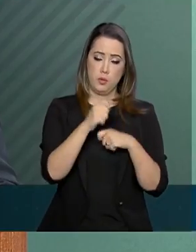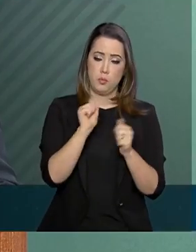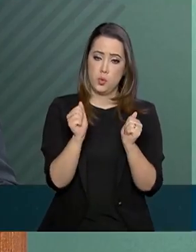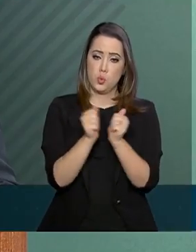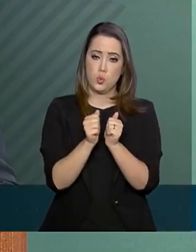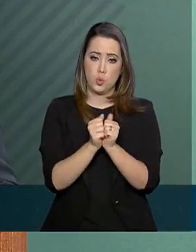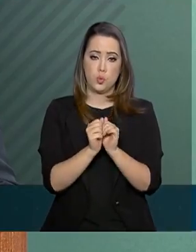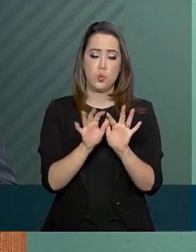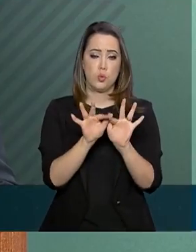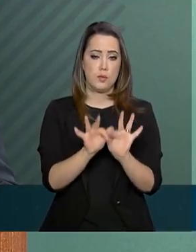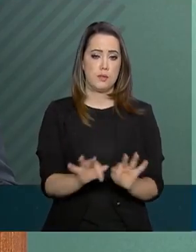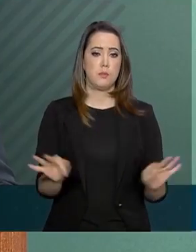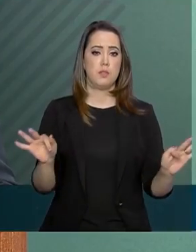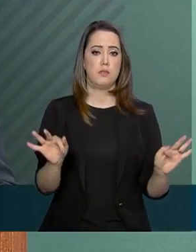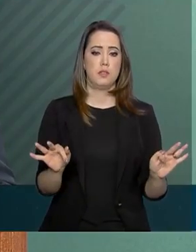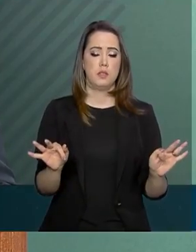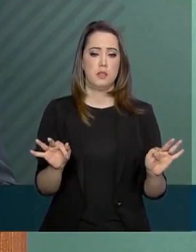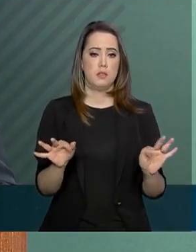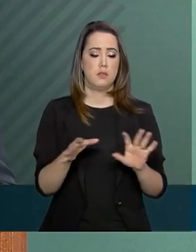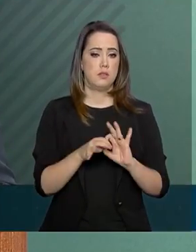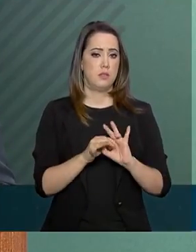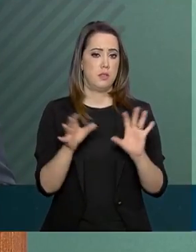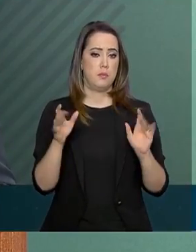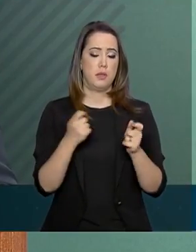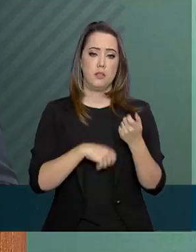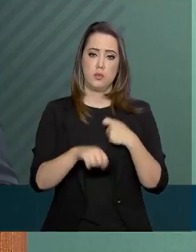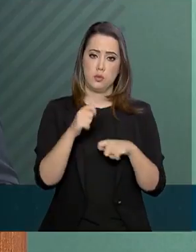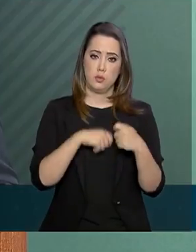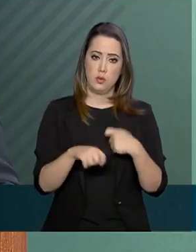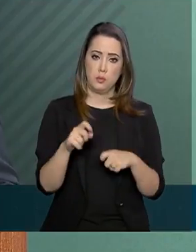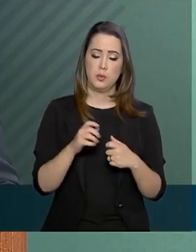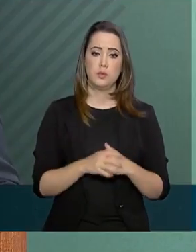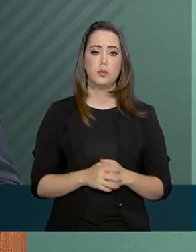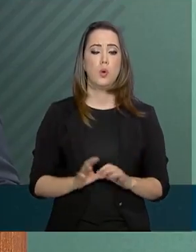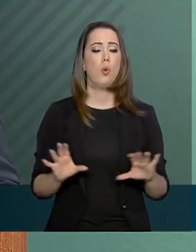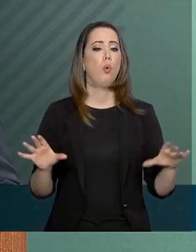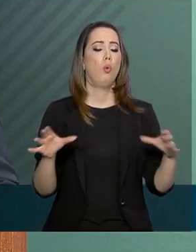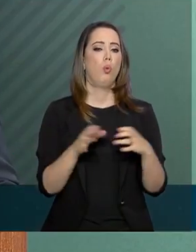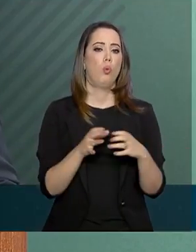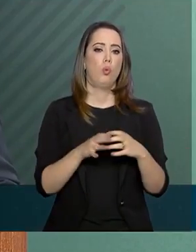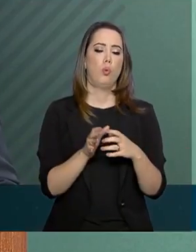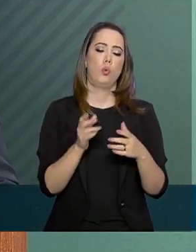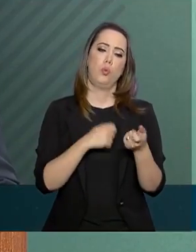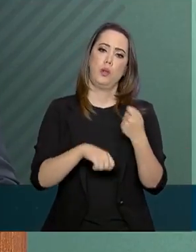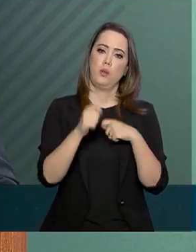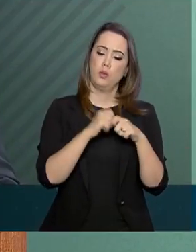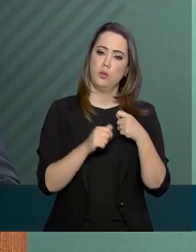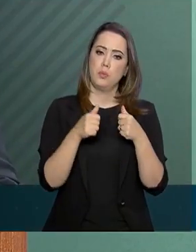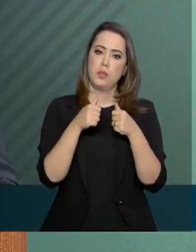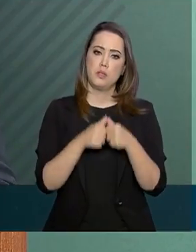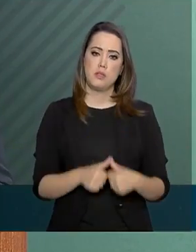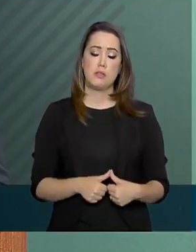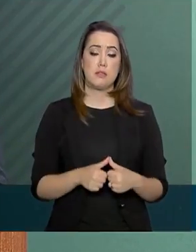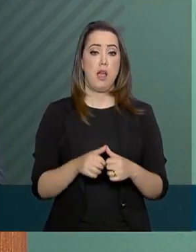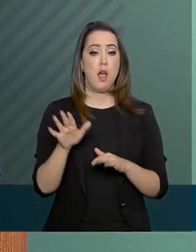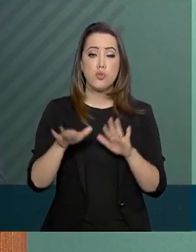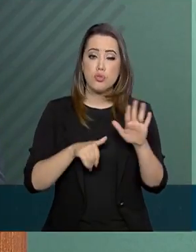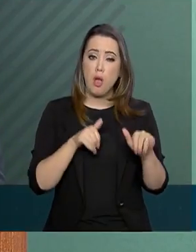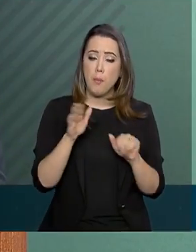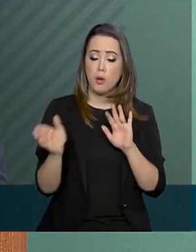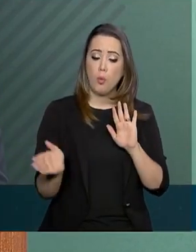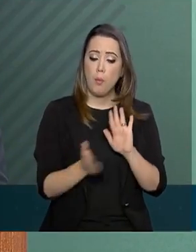com a desburocratização da liberdade econômica a equipe econômica está ultimando uma